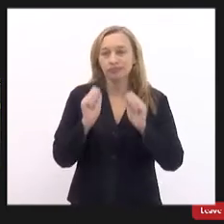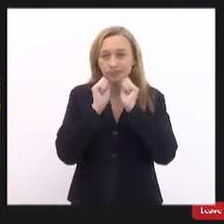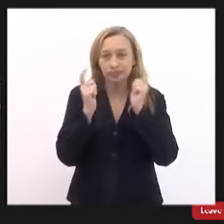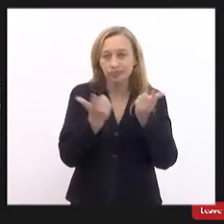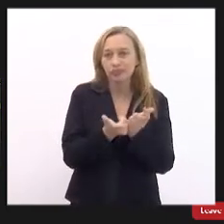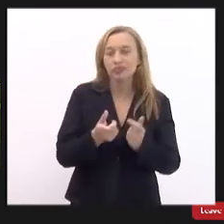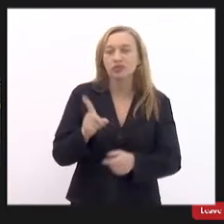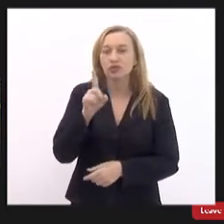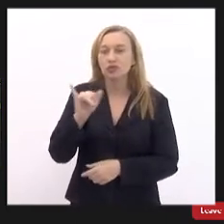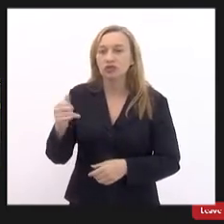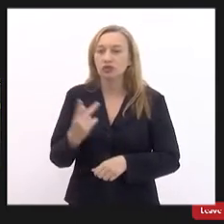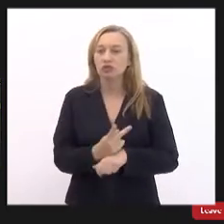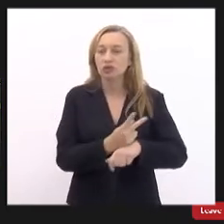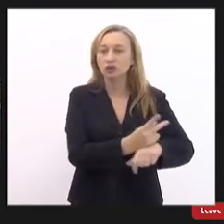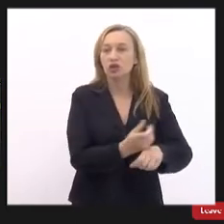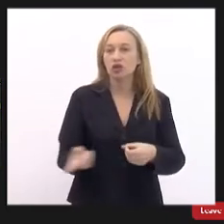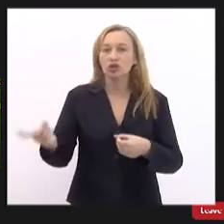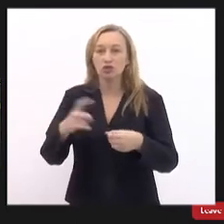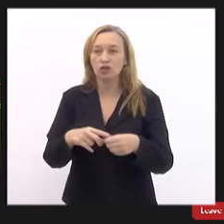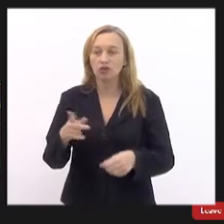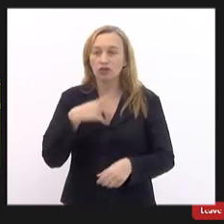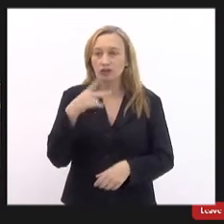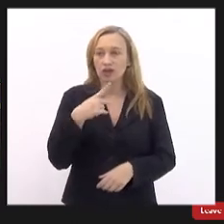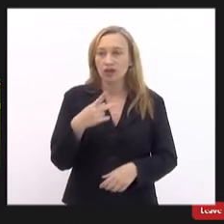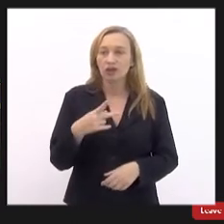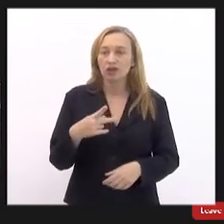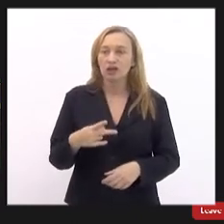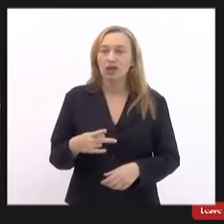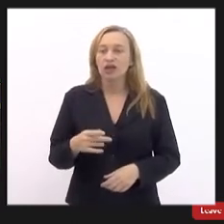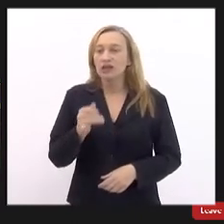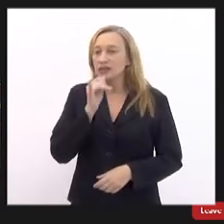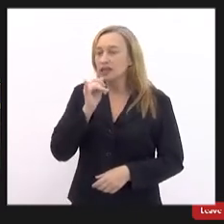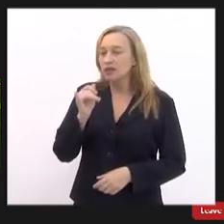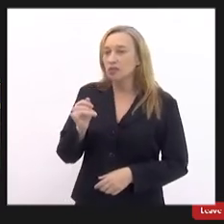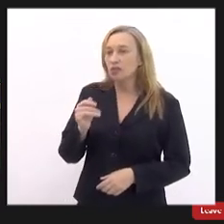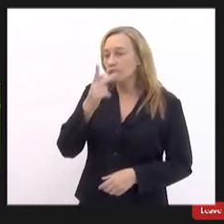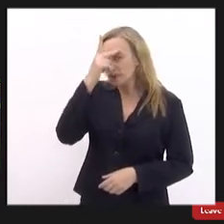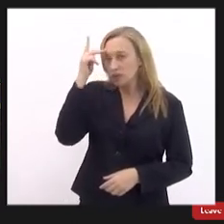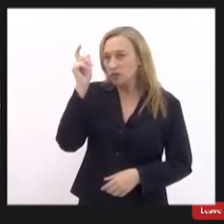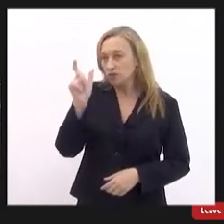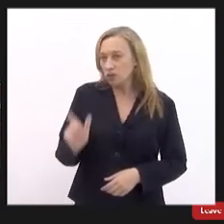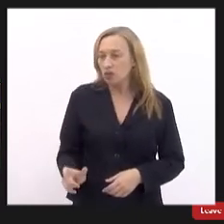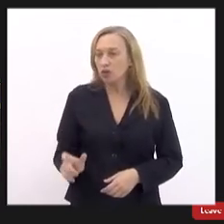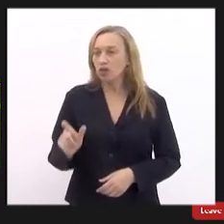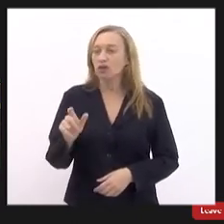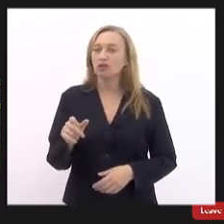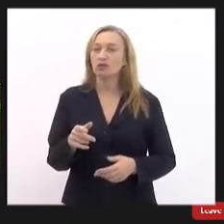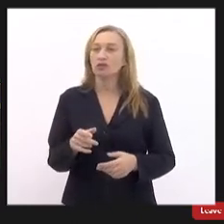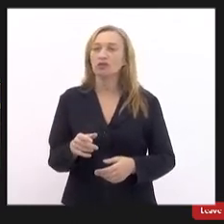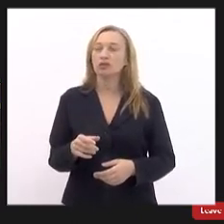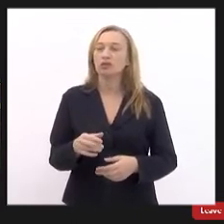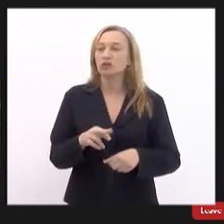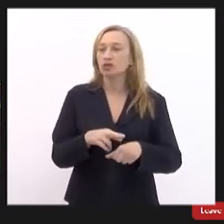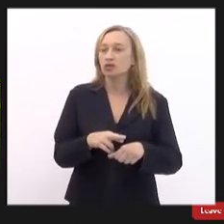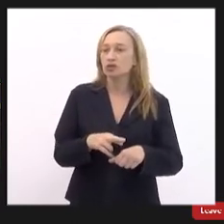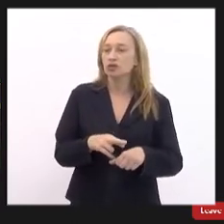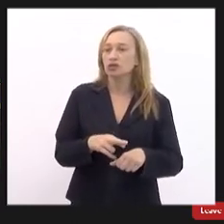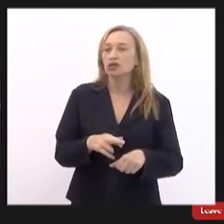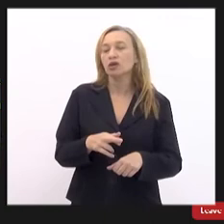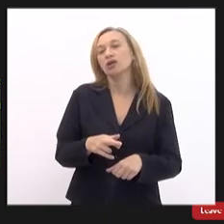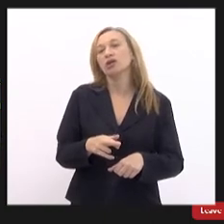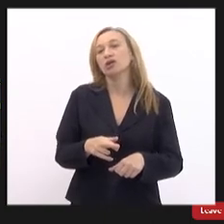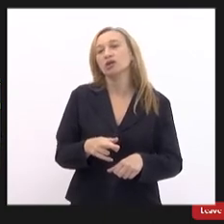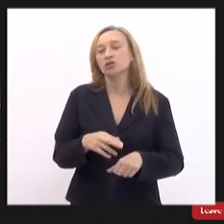dia da premiação, e volto a falar. Eu tenho como exemplo pessoas como uma Dora de Nova Iguaçu,